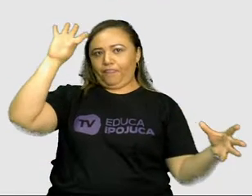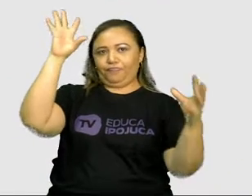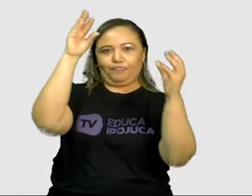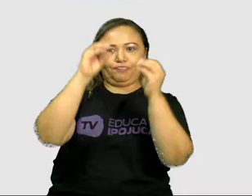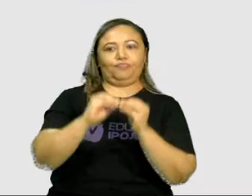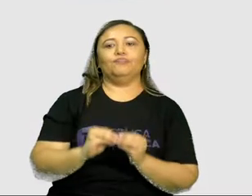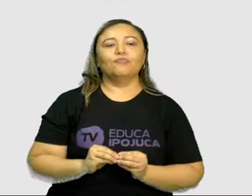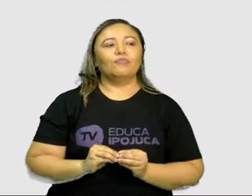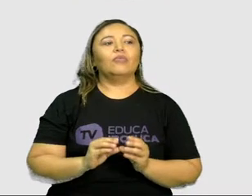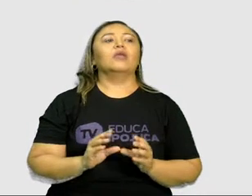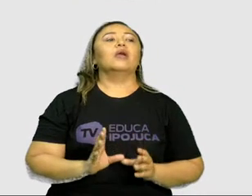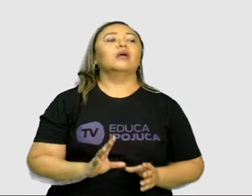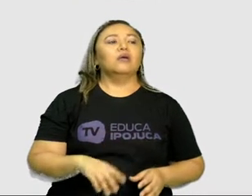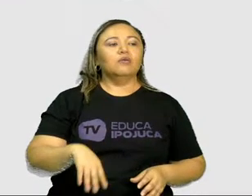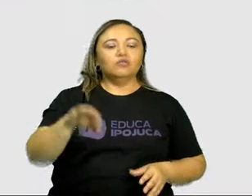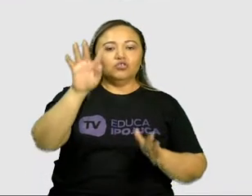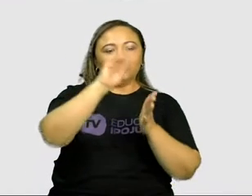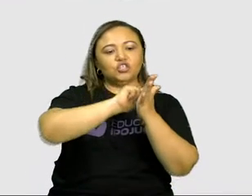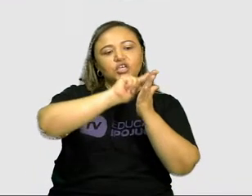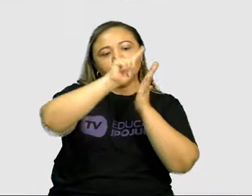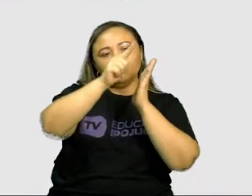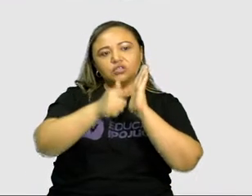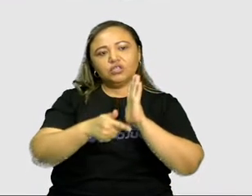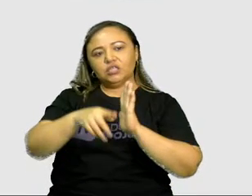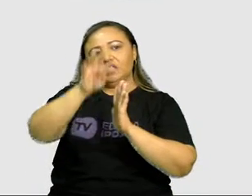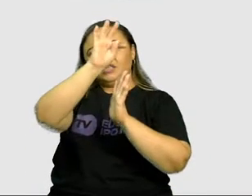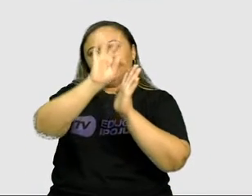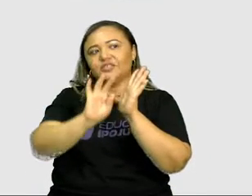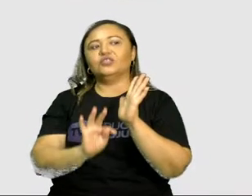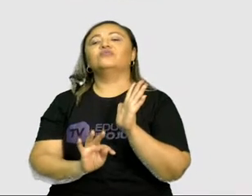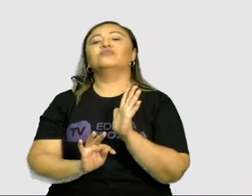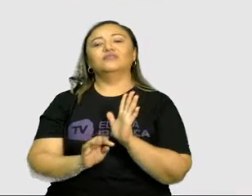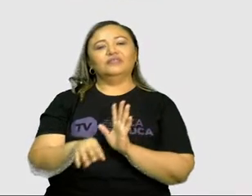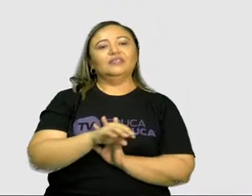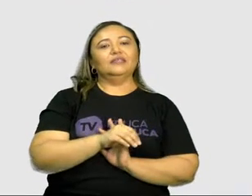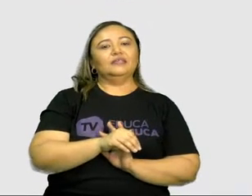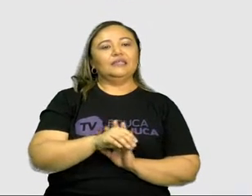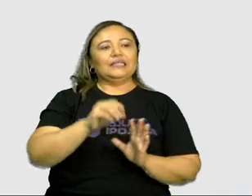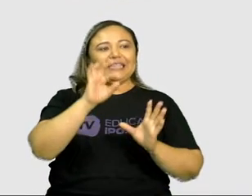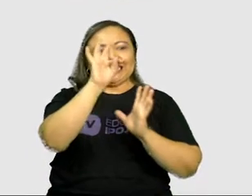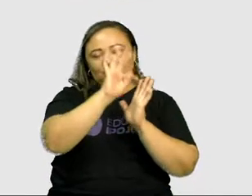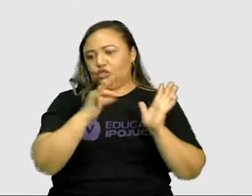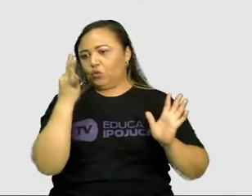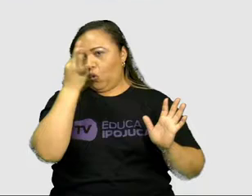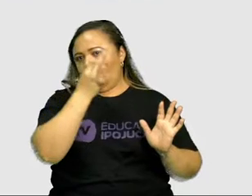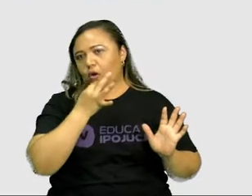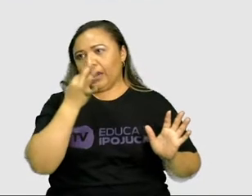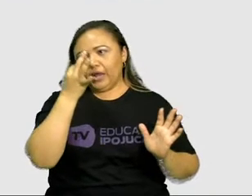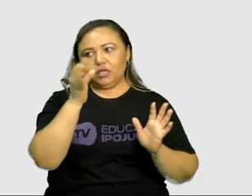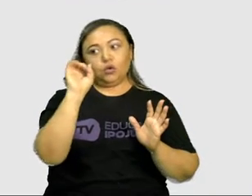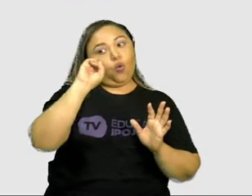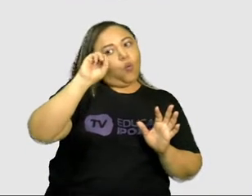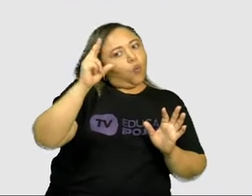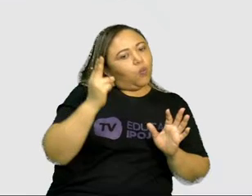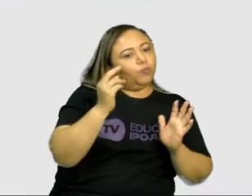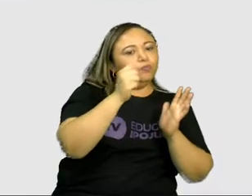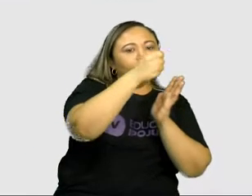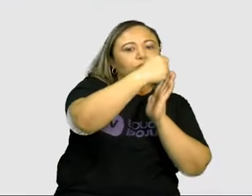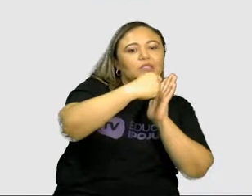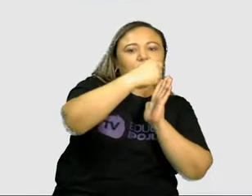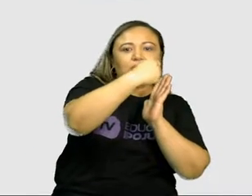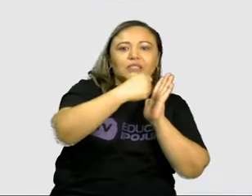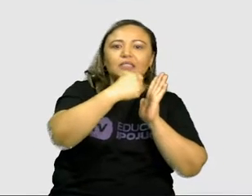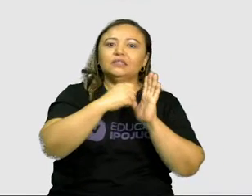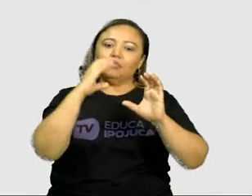uma forma mais simples. Os gêneros textuais são textos orais e escritos usados em uma